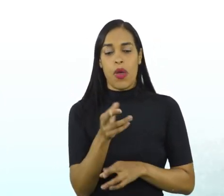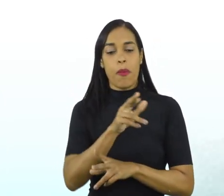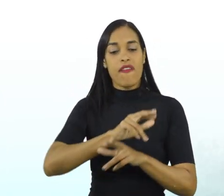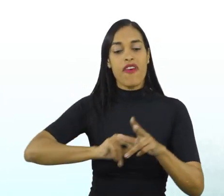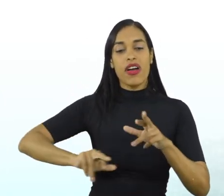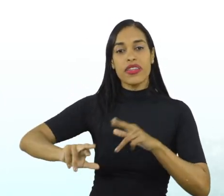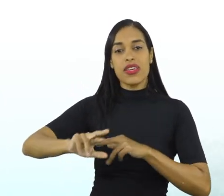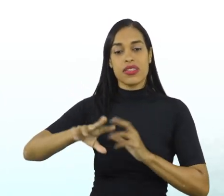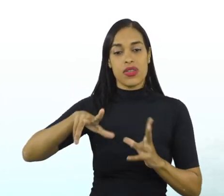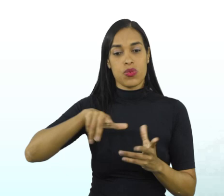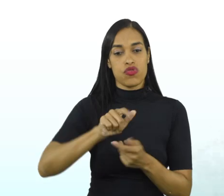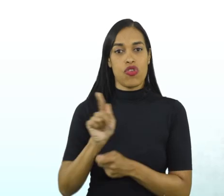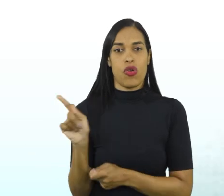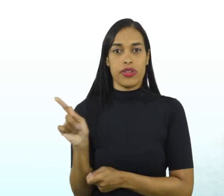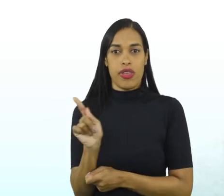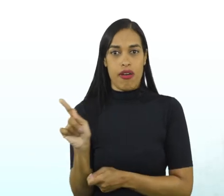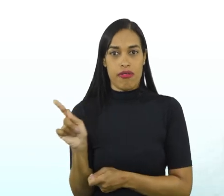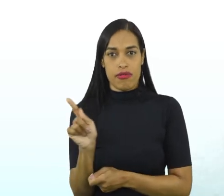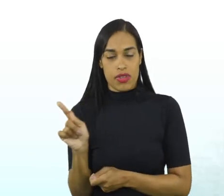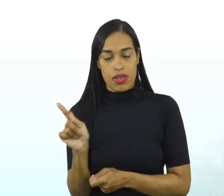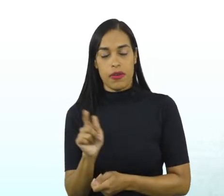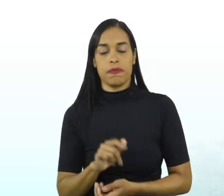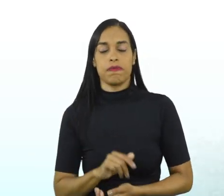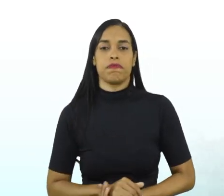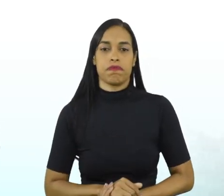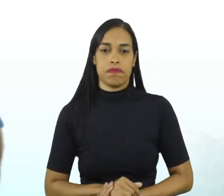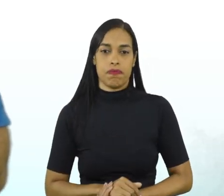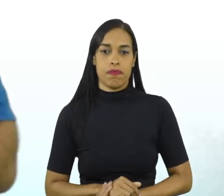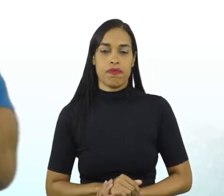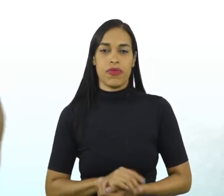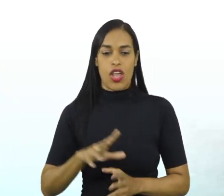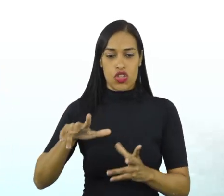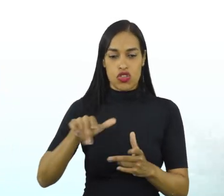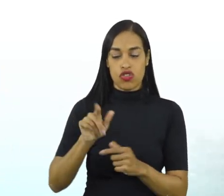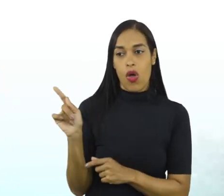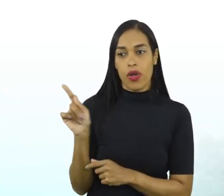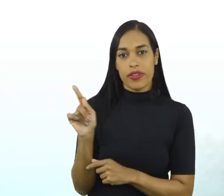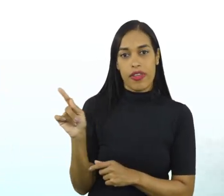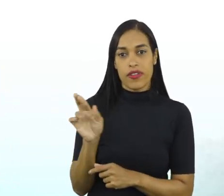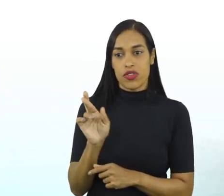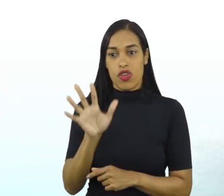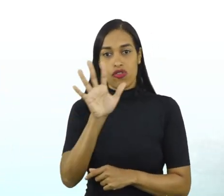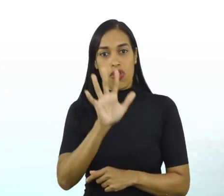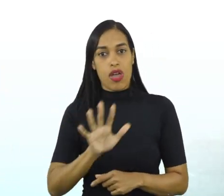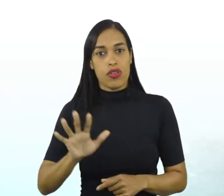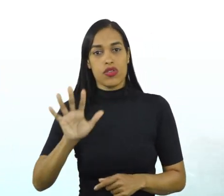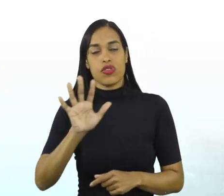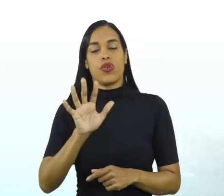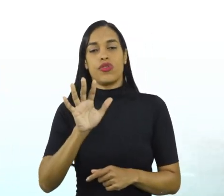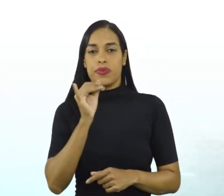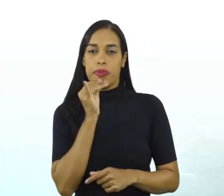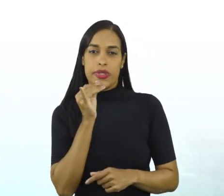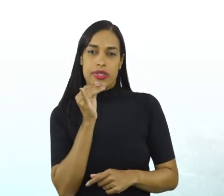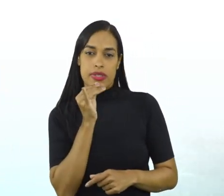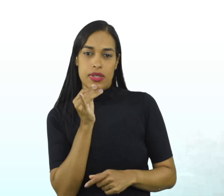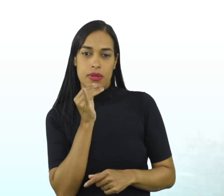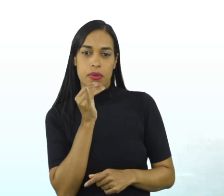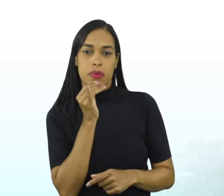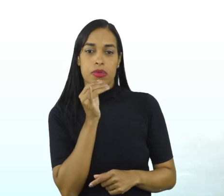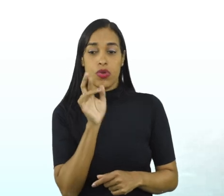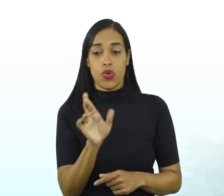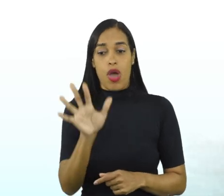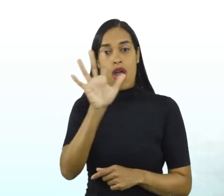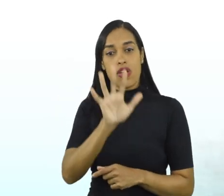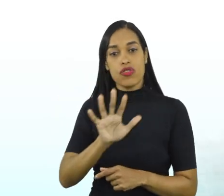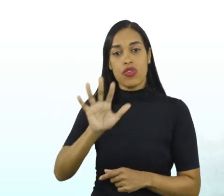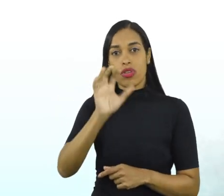aí é uma variação geográfica. Não pense que a variação geográfica só corresponde às regiões, porque muitas vezes se dá exemplo só